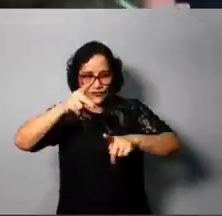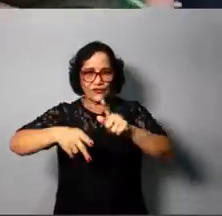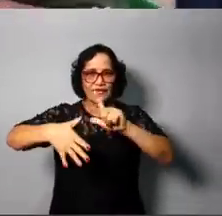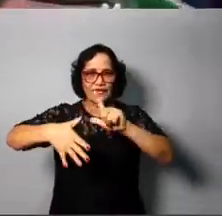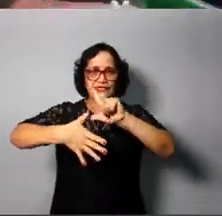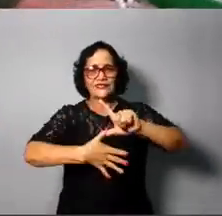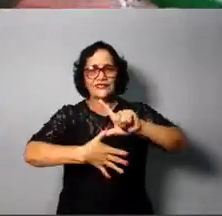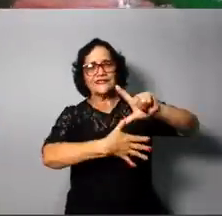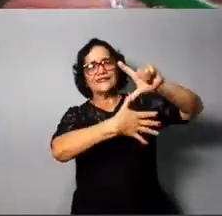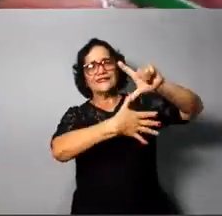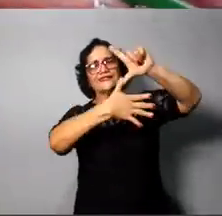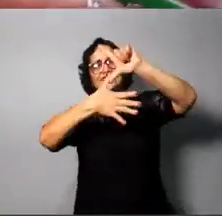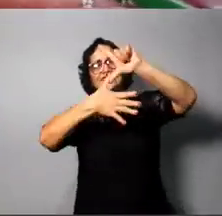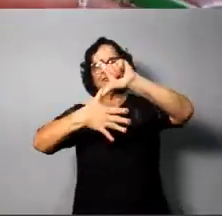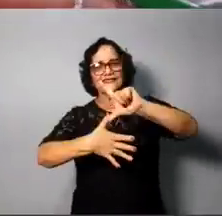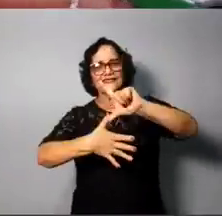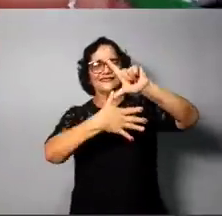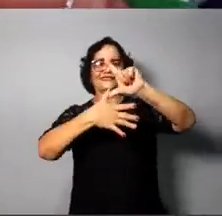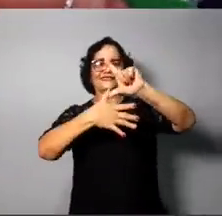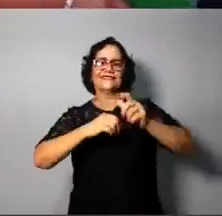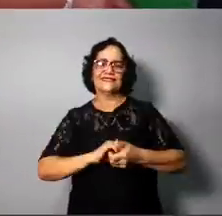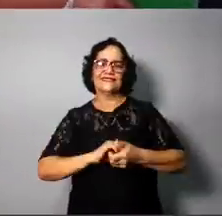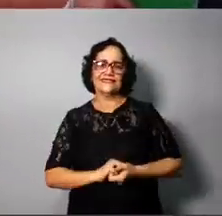povo latino.